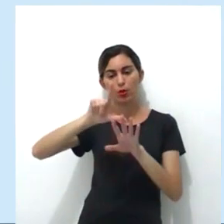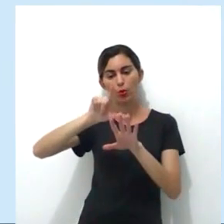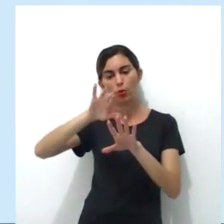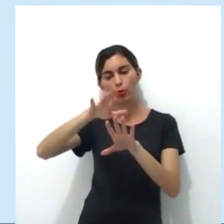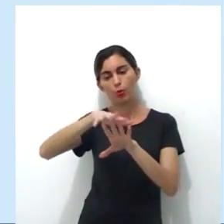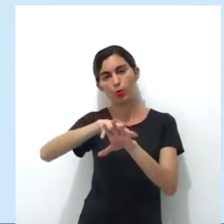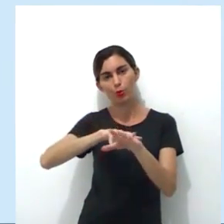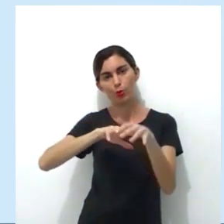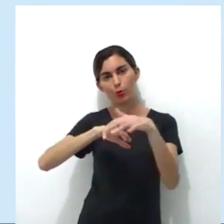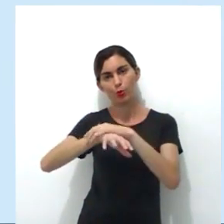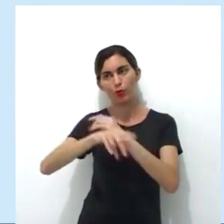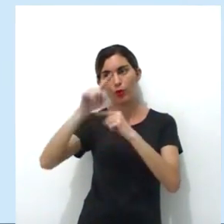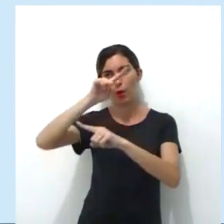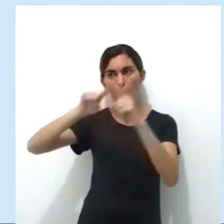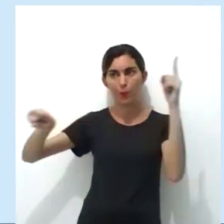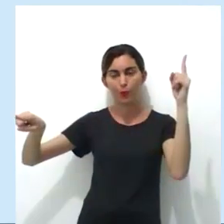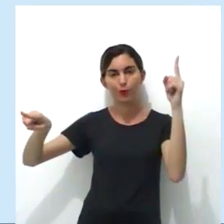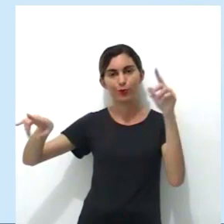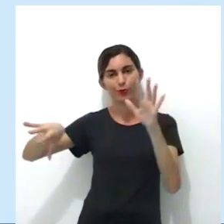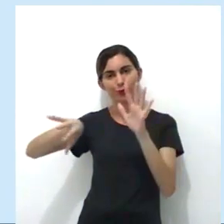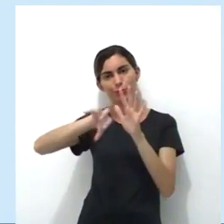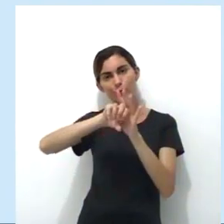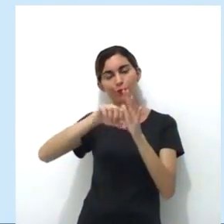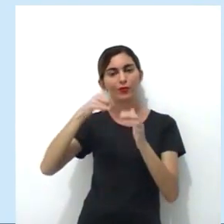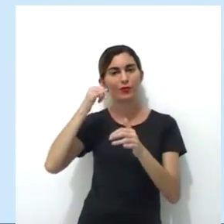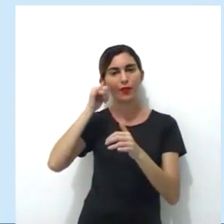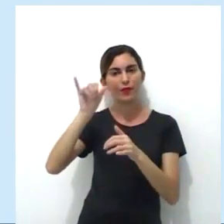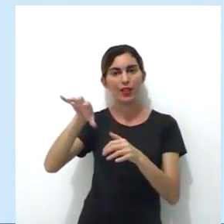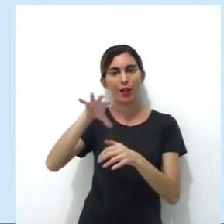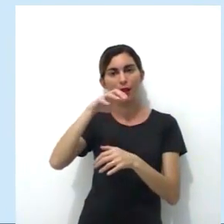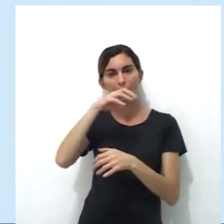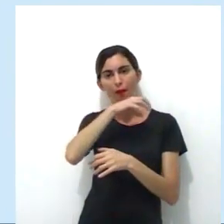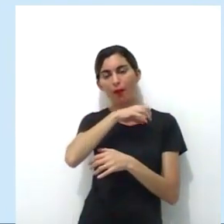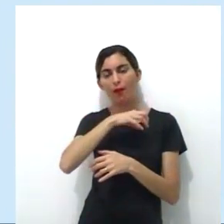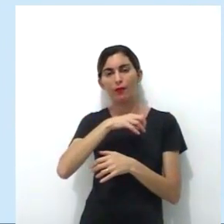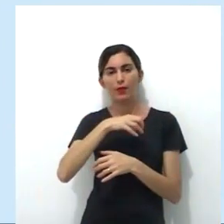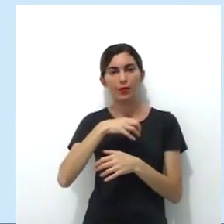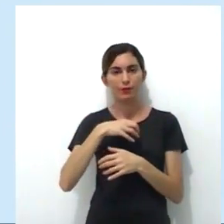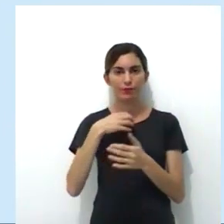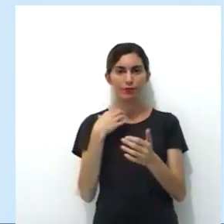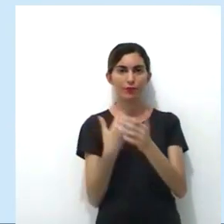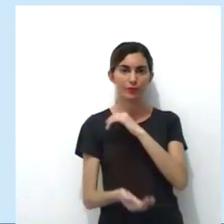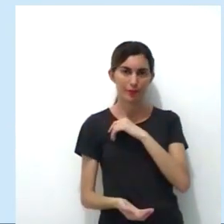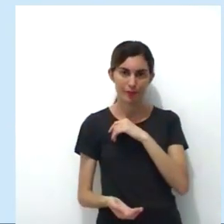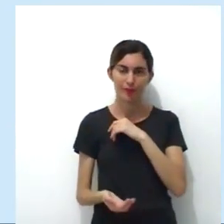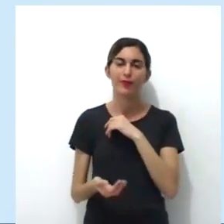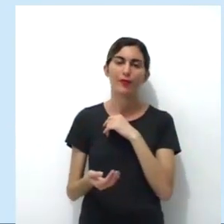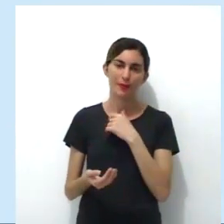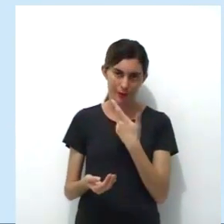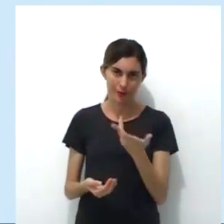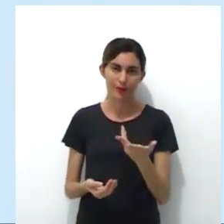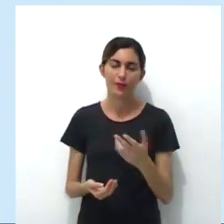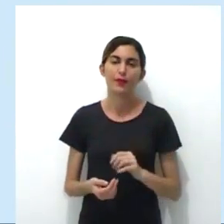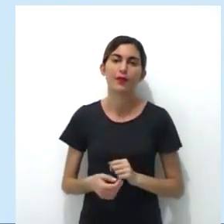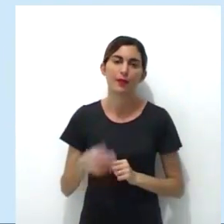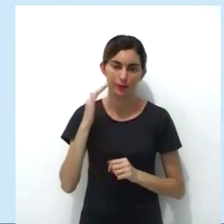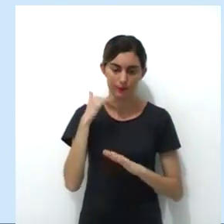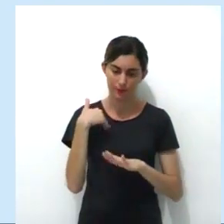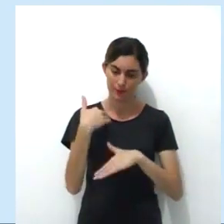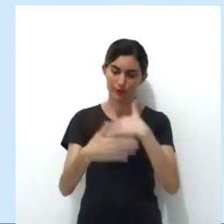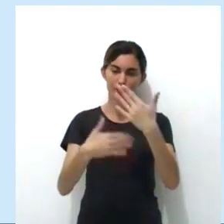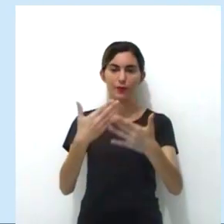letra E. Então só pode ser uma dessas duas aí, né? Bora ver a resposta? A resposta é a letra E. Irradiação do